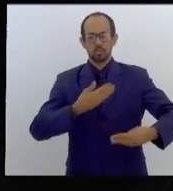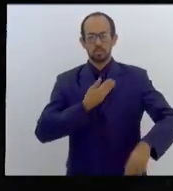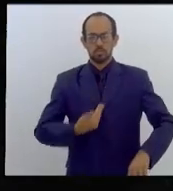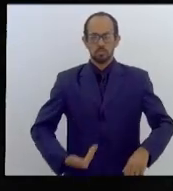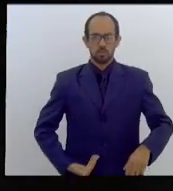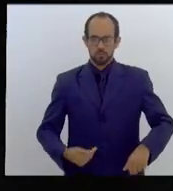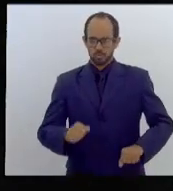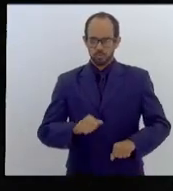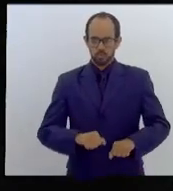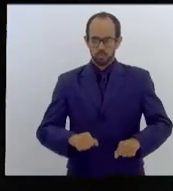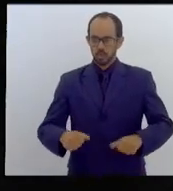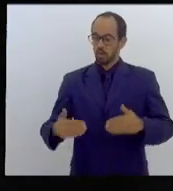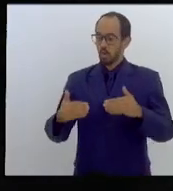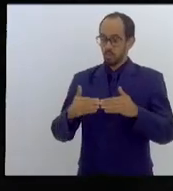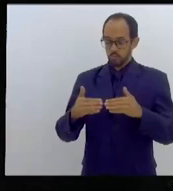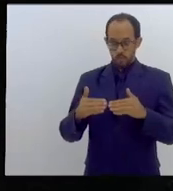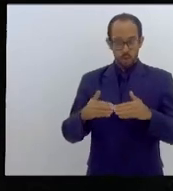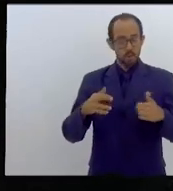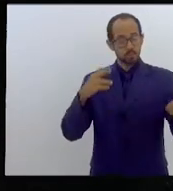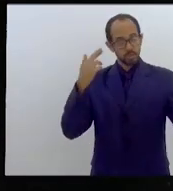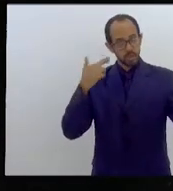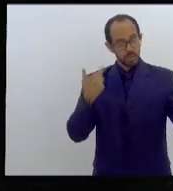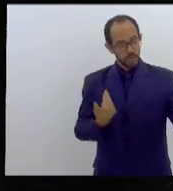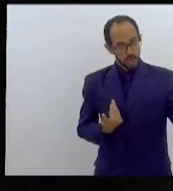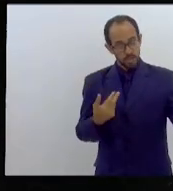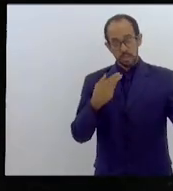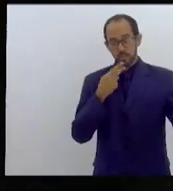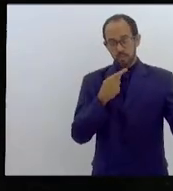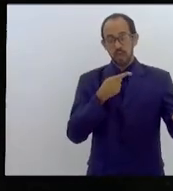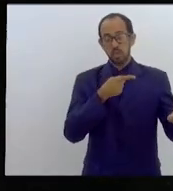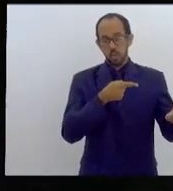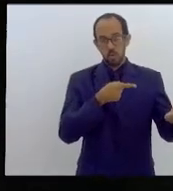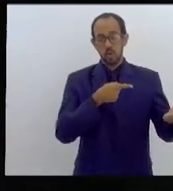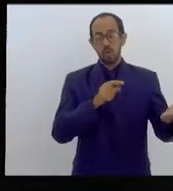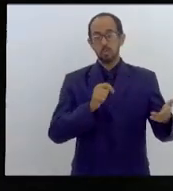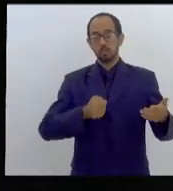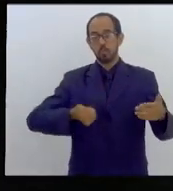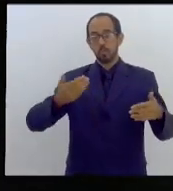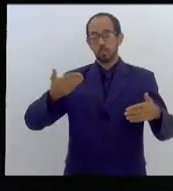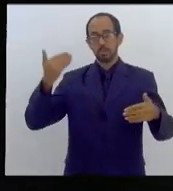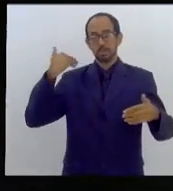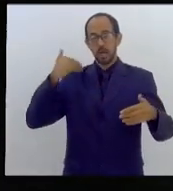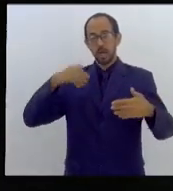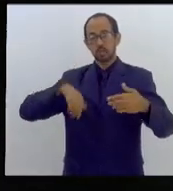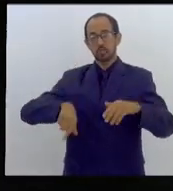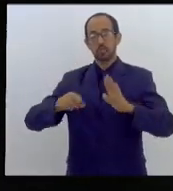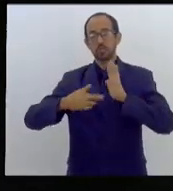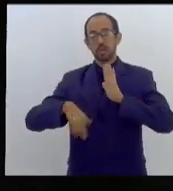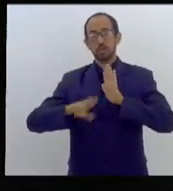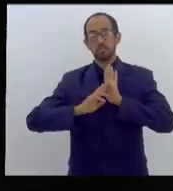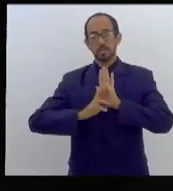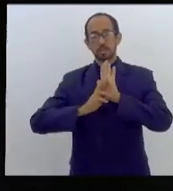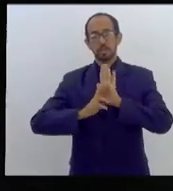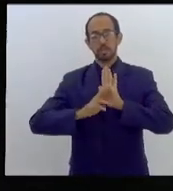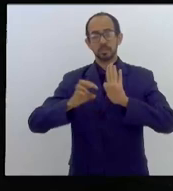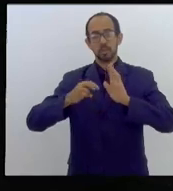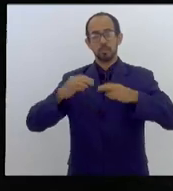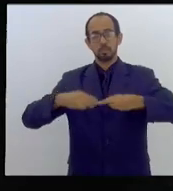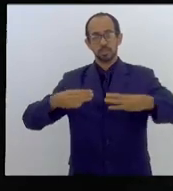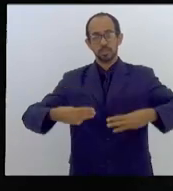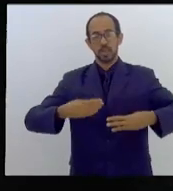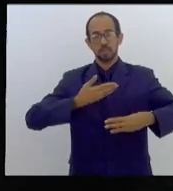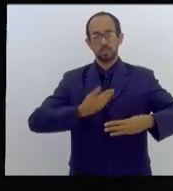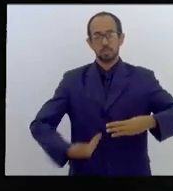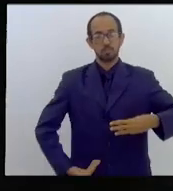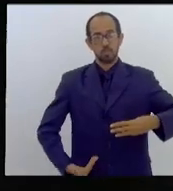deputada Renata, foi também há pouco apresentada uma representação junto ao Ministério Público Federal, não